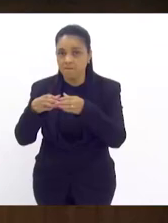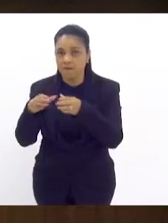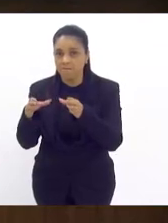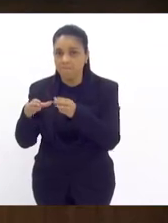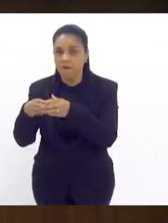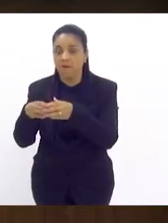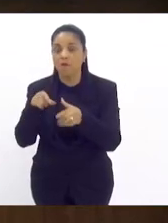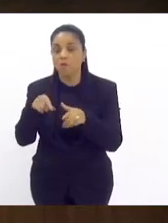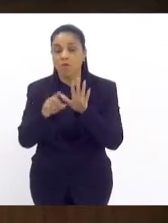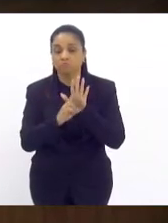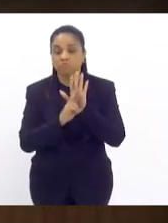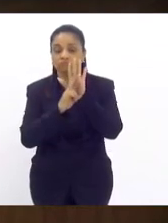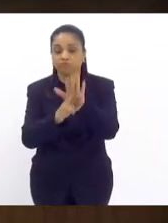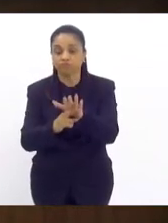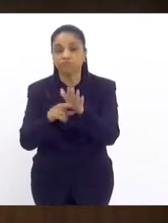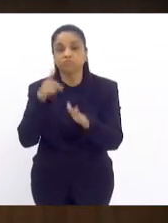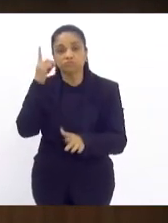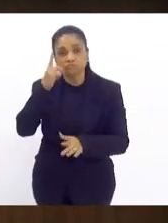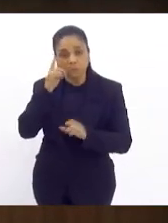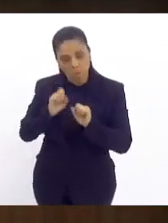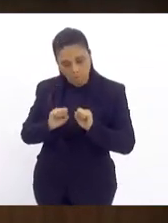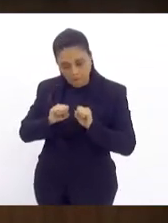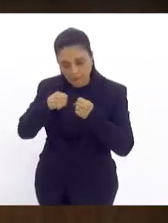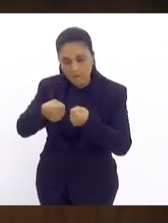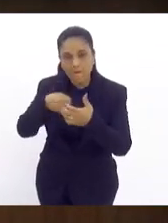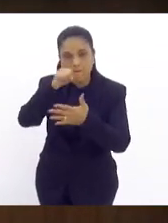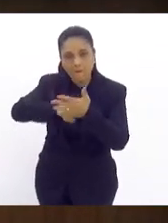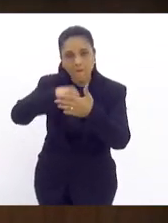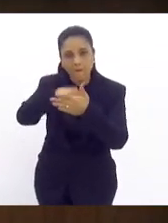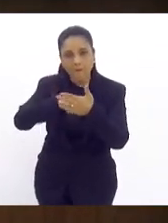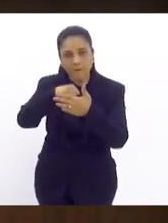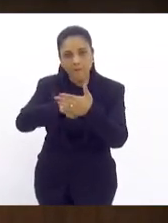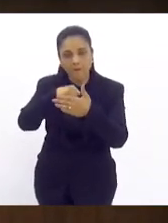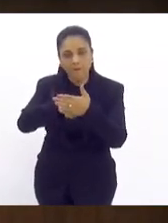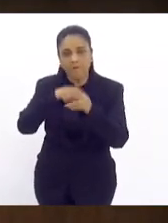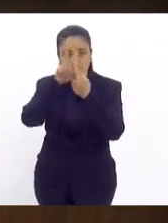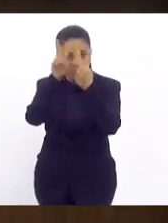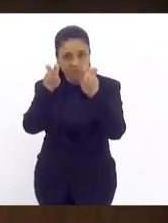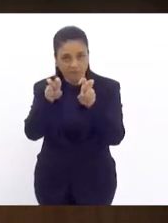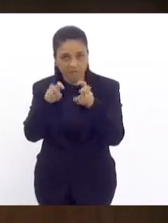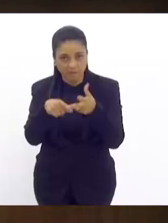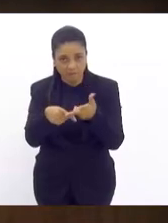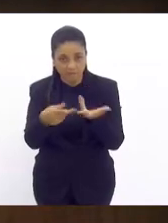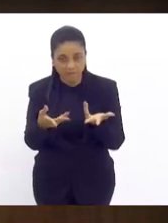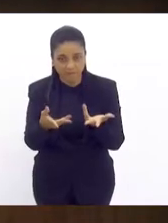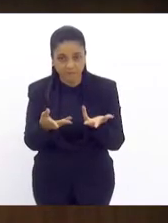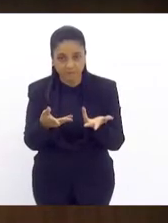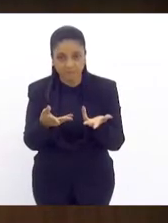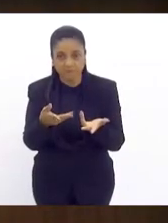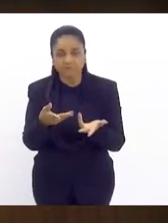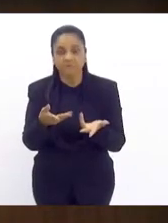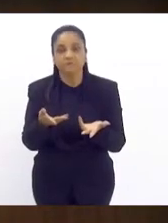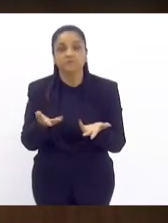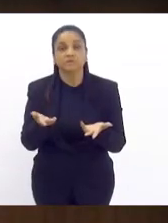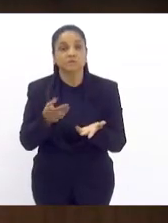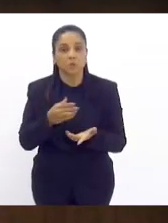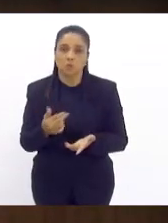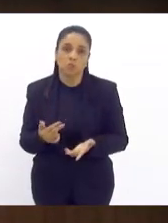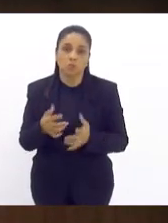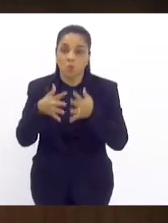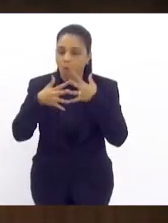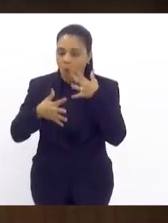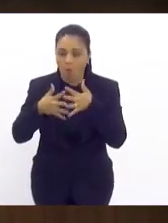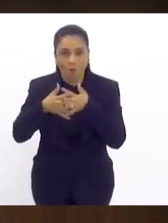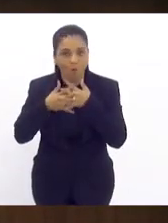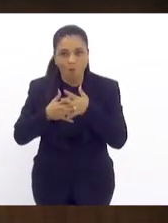dos parlamentares que querem lutar por uma causa são iniciativas de parlamentares querem lutar por uma causa elas não se